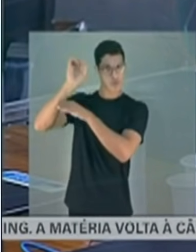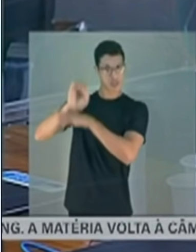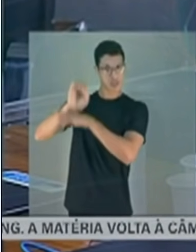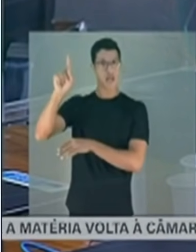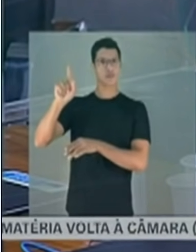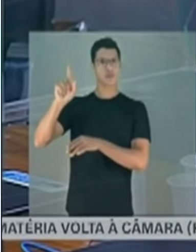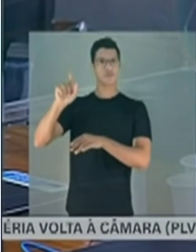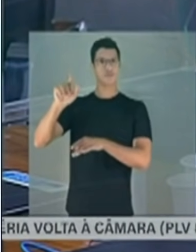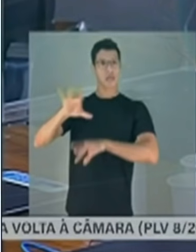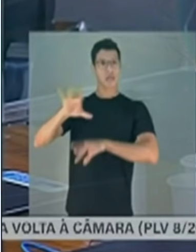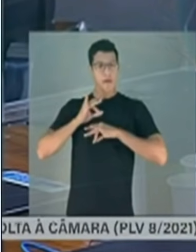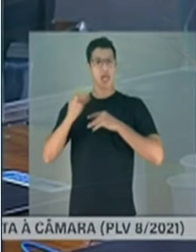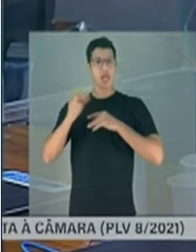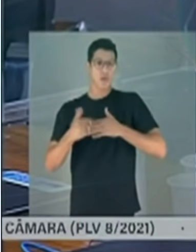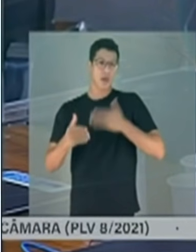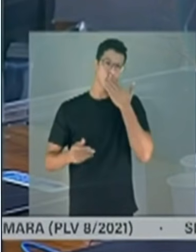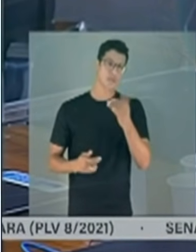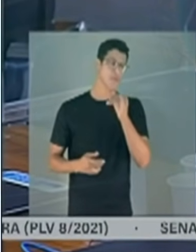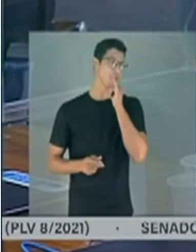receber qualquer tipo de